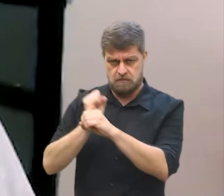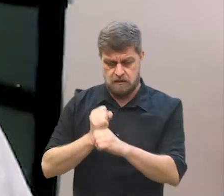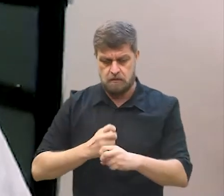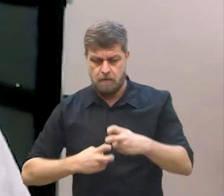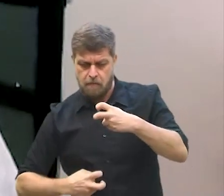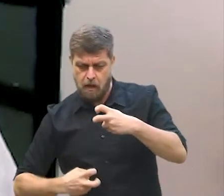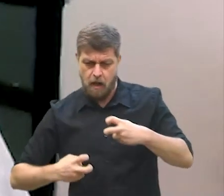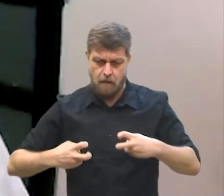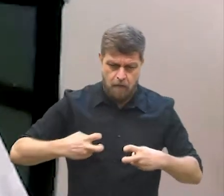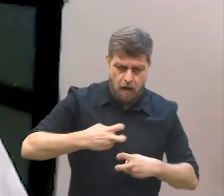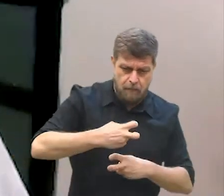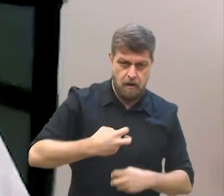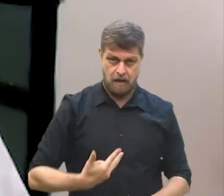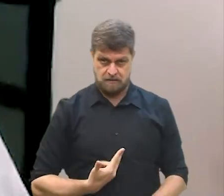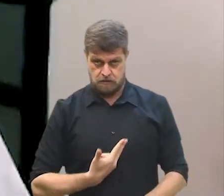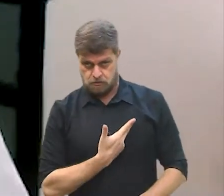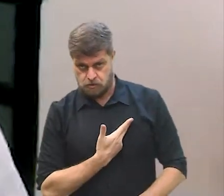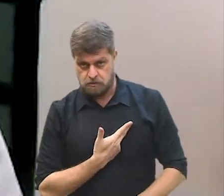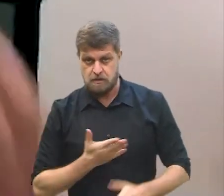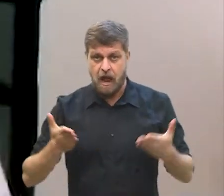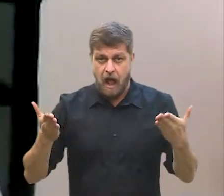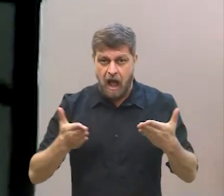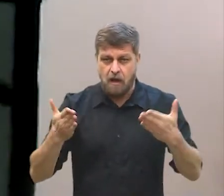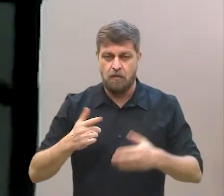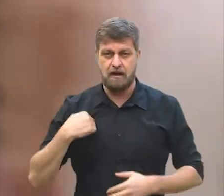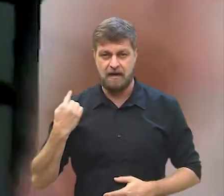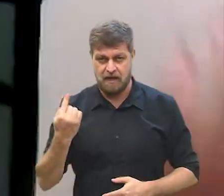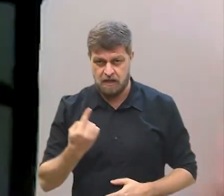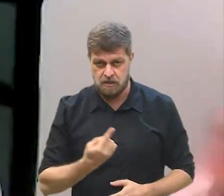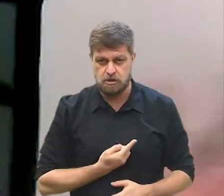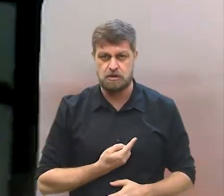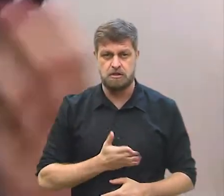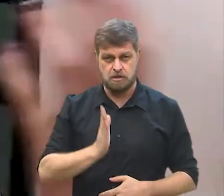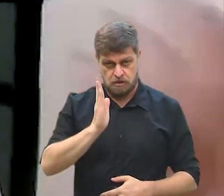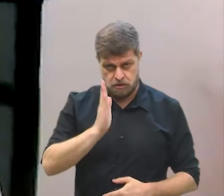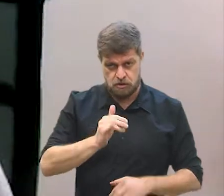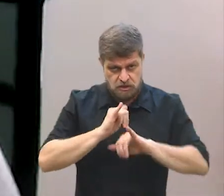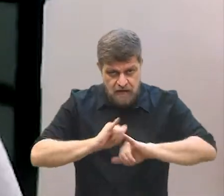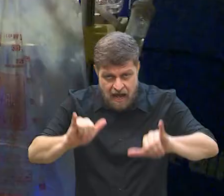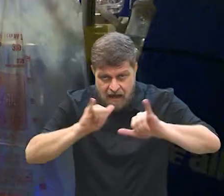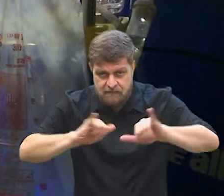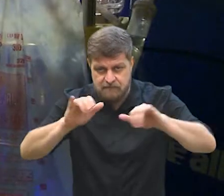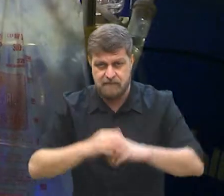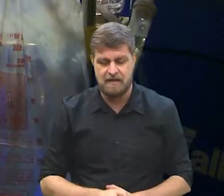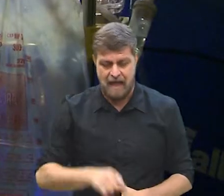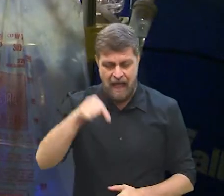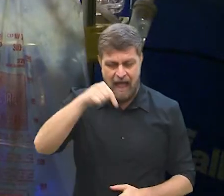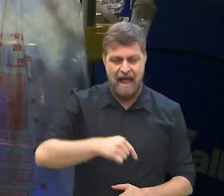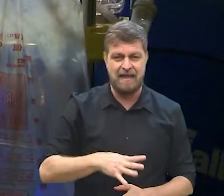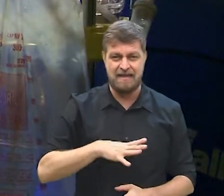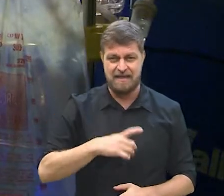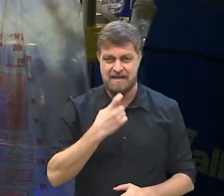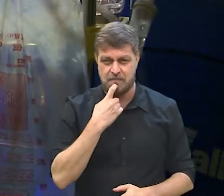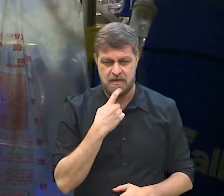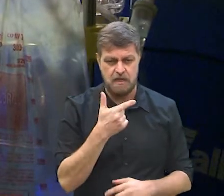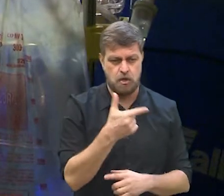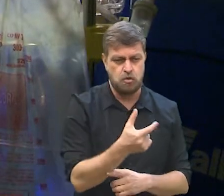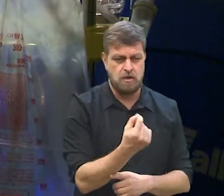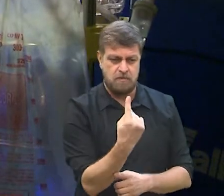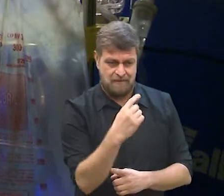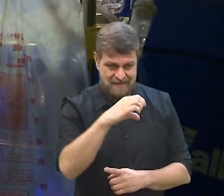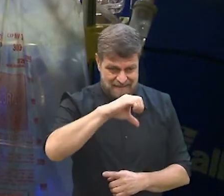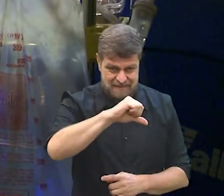robótica. Agora, a gente tem trazido, né, como eu falei, a implantação foi em 2019, a gente